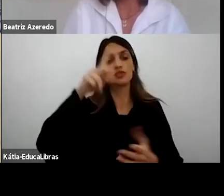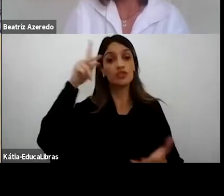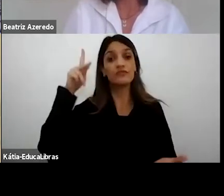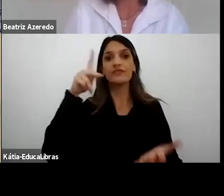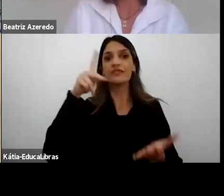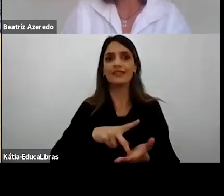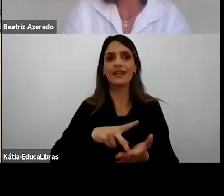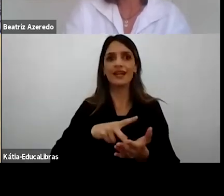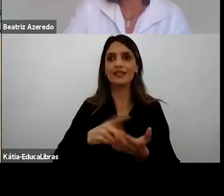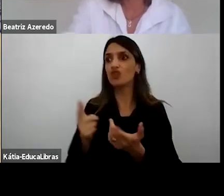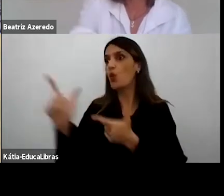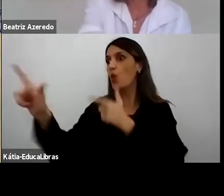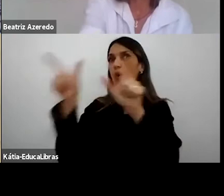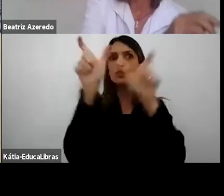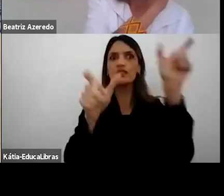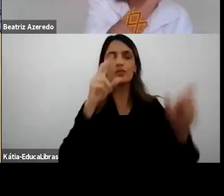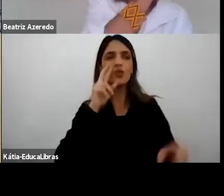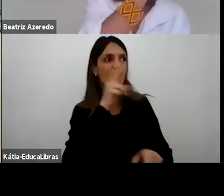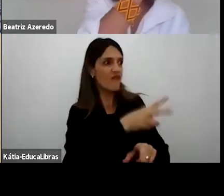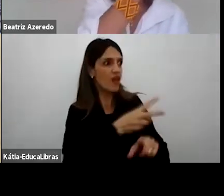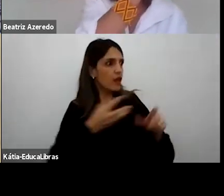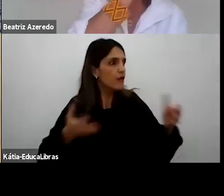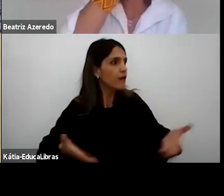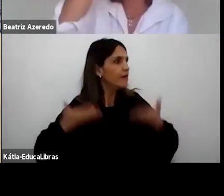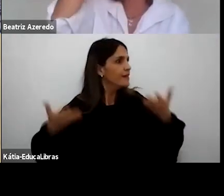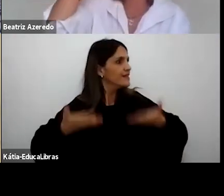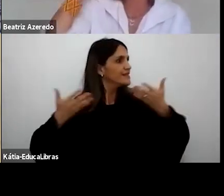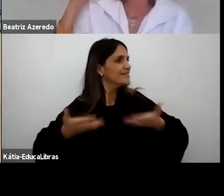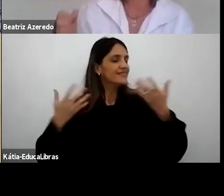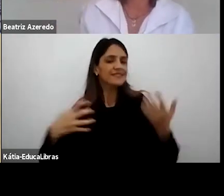outras pessoas, mas que começa com vocês?